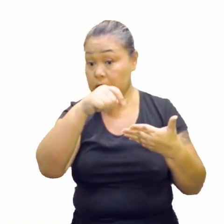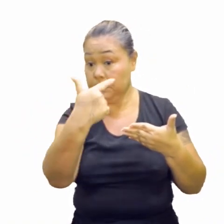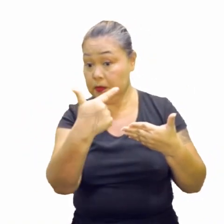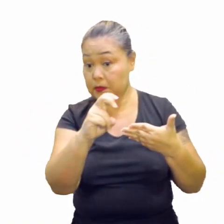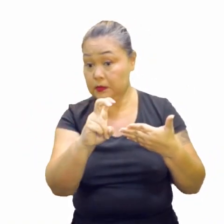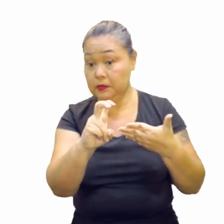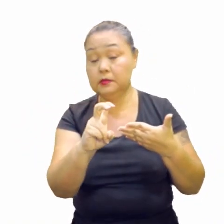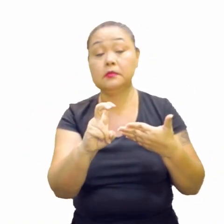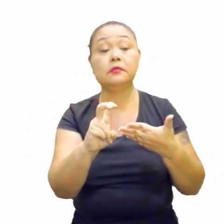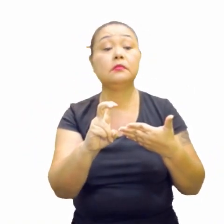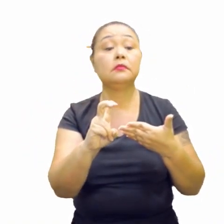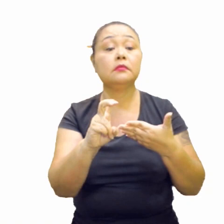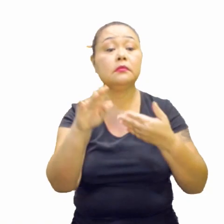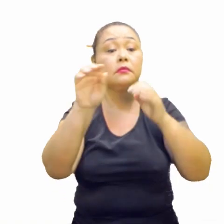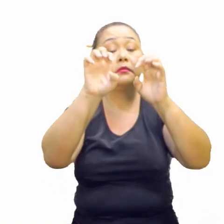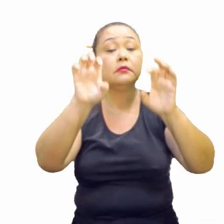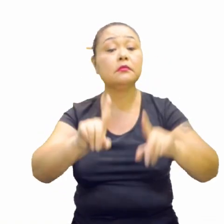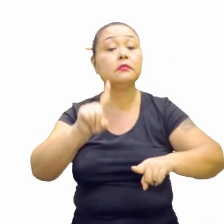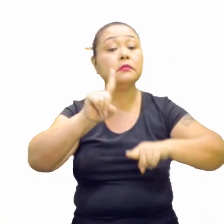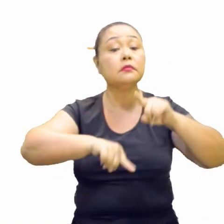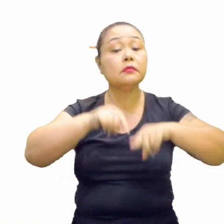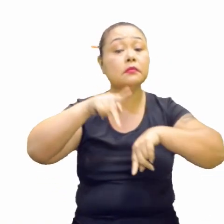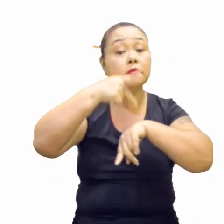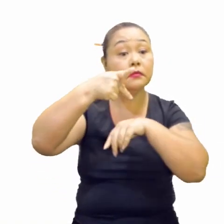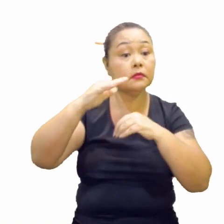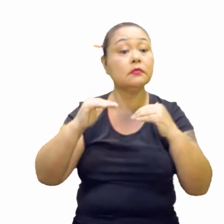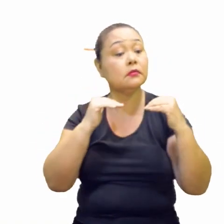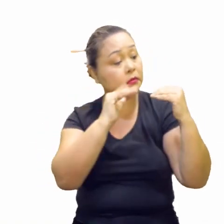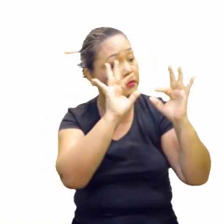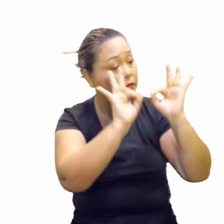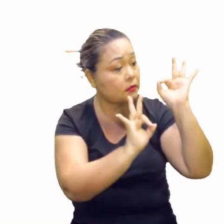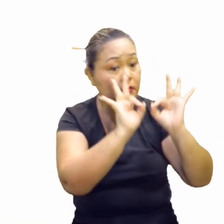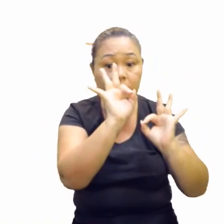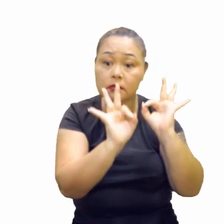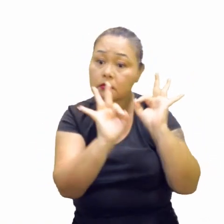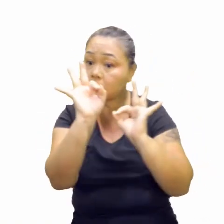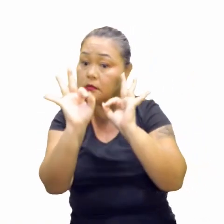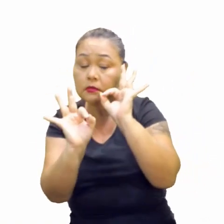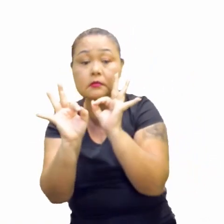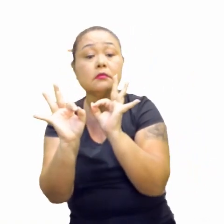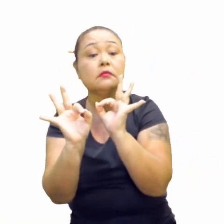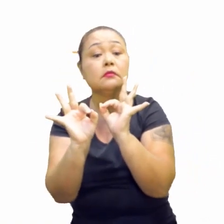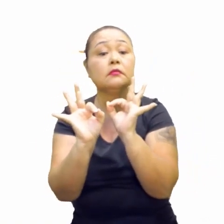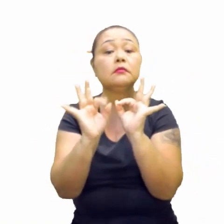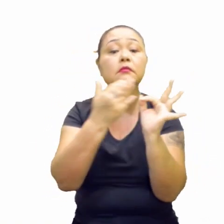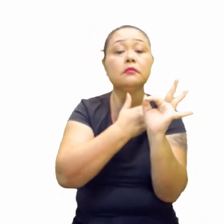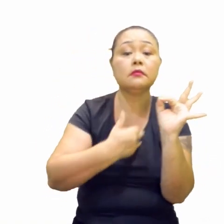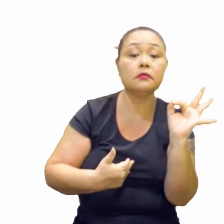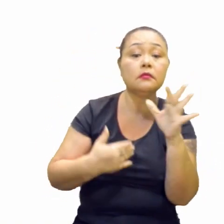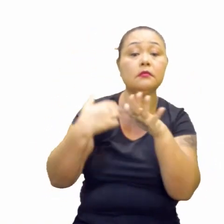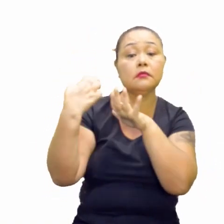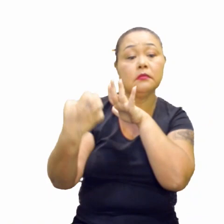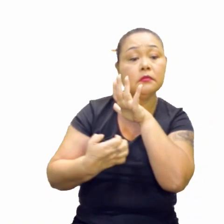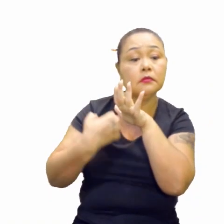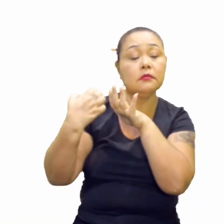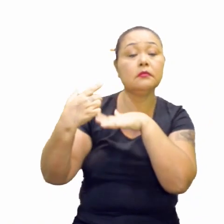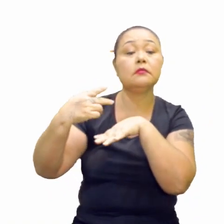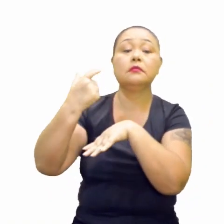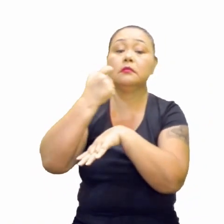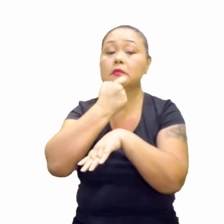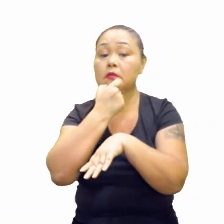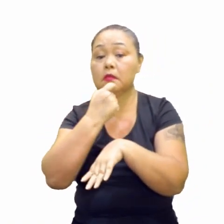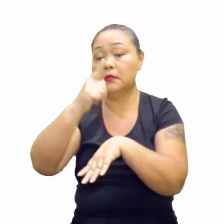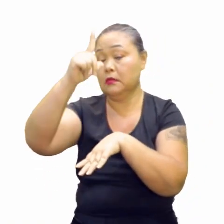a estrutura produtiva dos seus países também se reorganizava. Os governos e empresários da Inglaterra, da Alemanha e